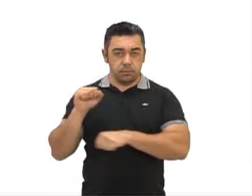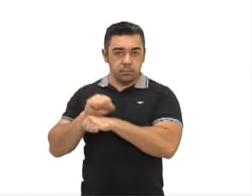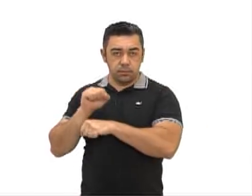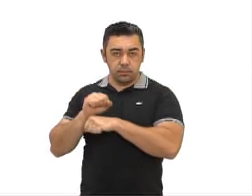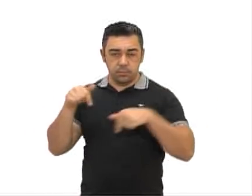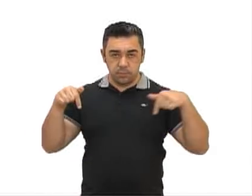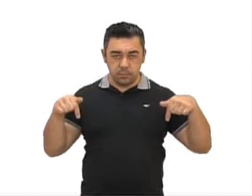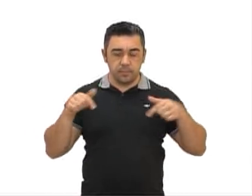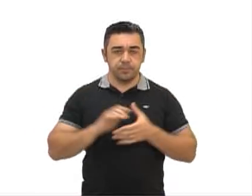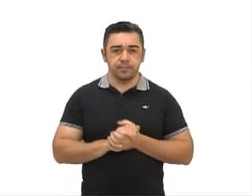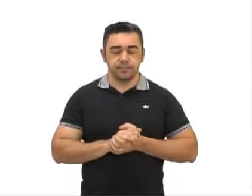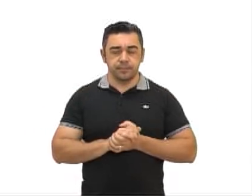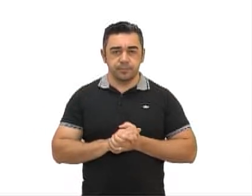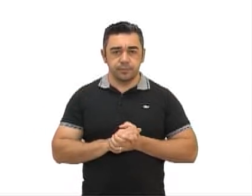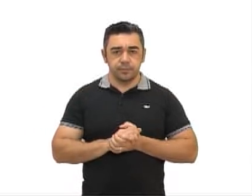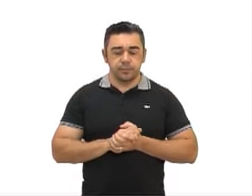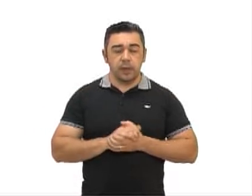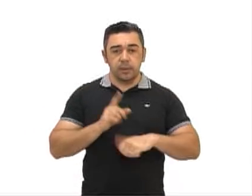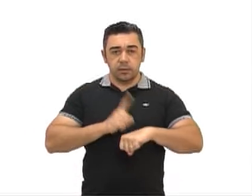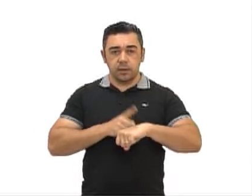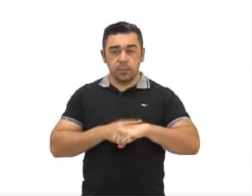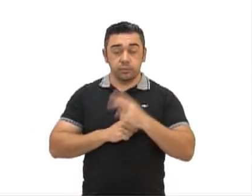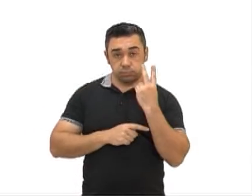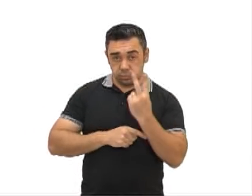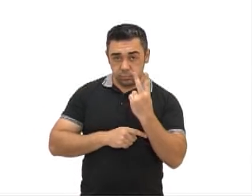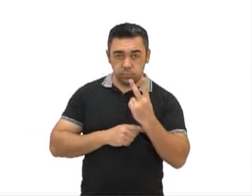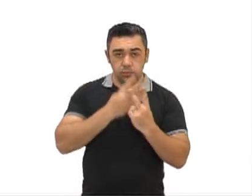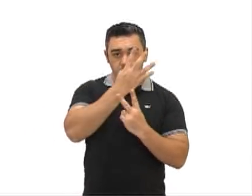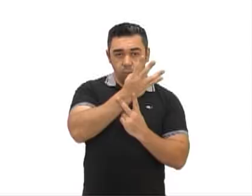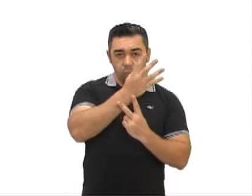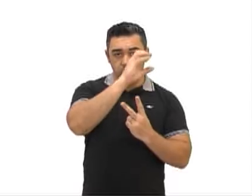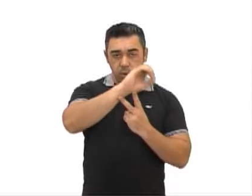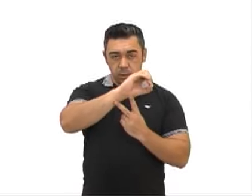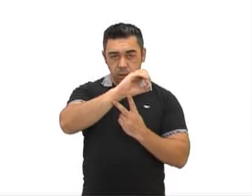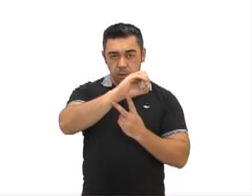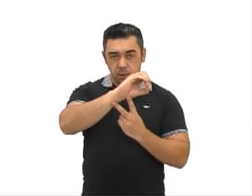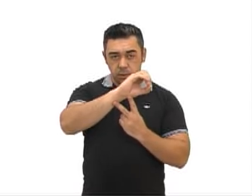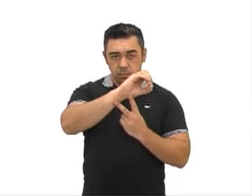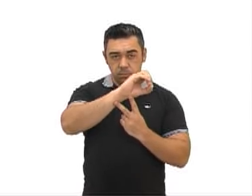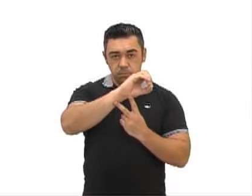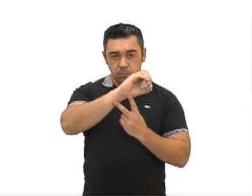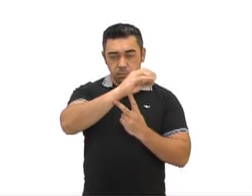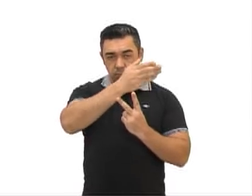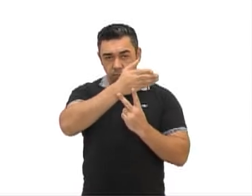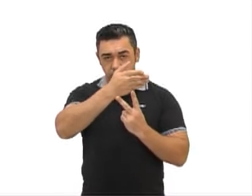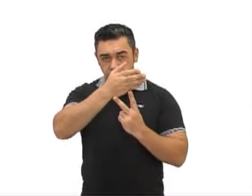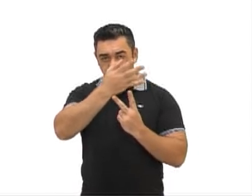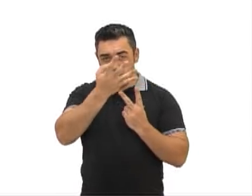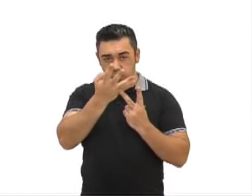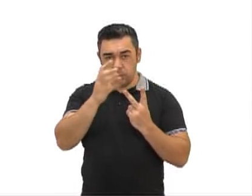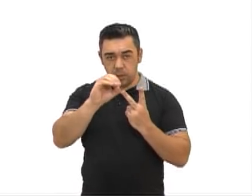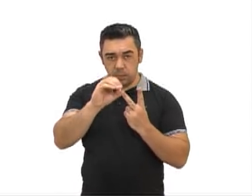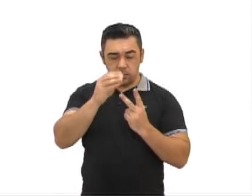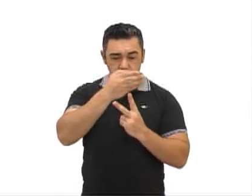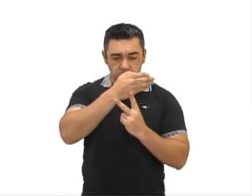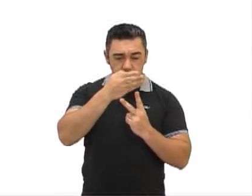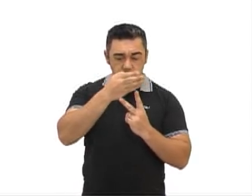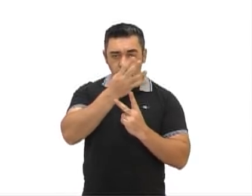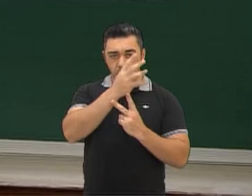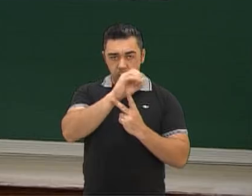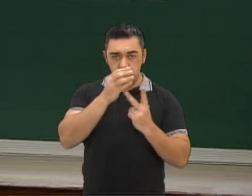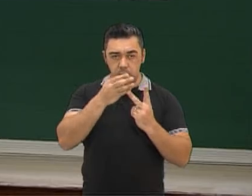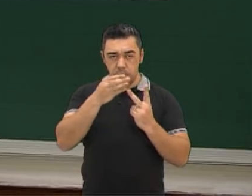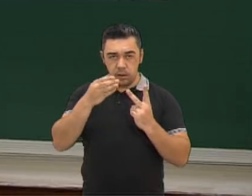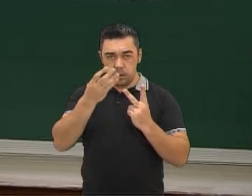Cada partida é dividida em 2 tempos de 40 minutos contínuos, como no futebol. O relógio não para